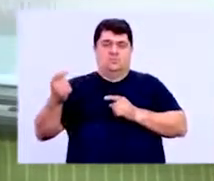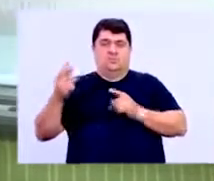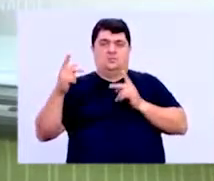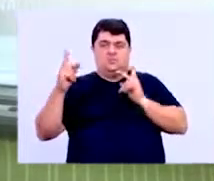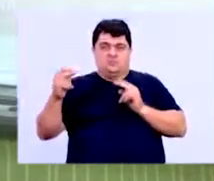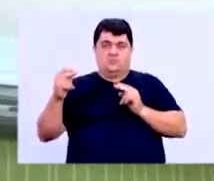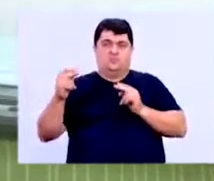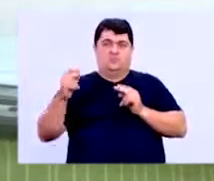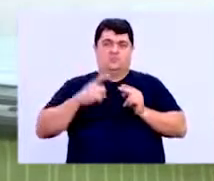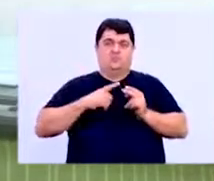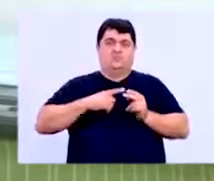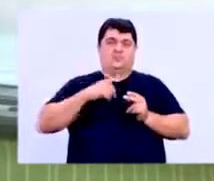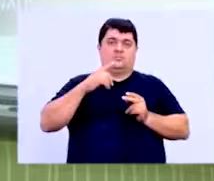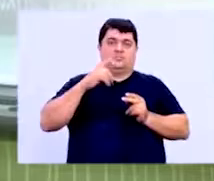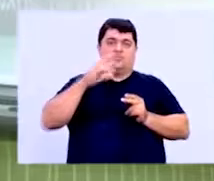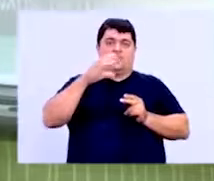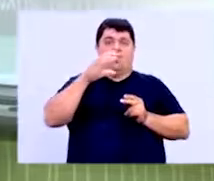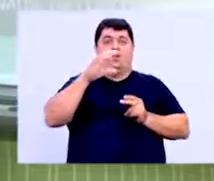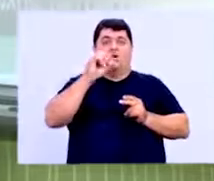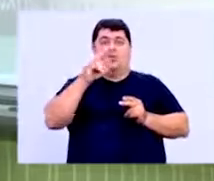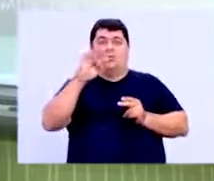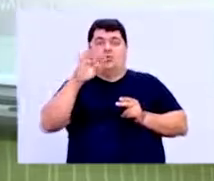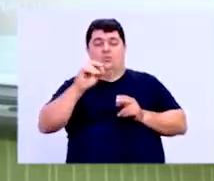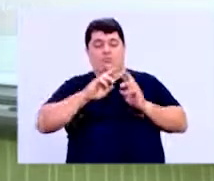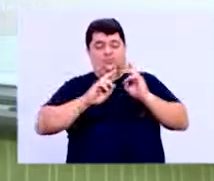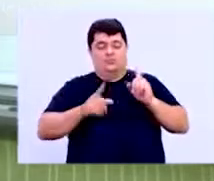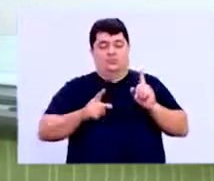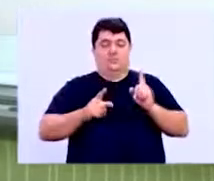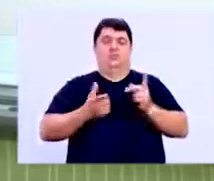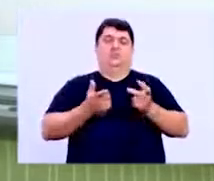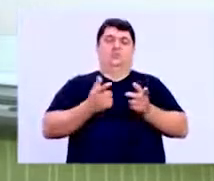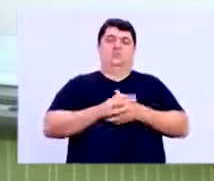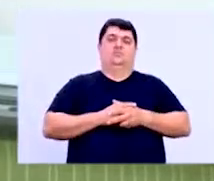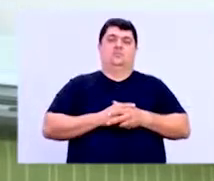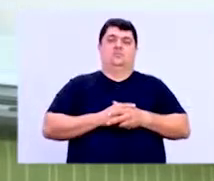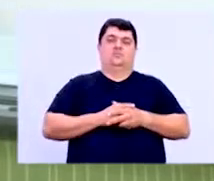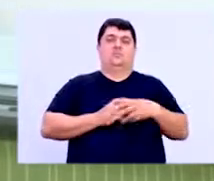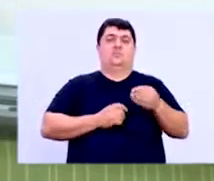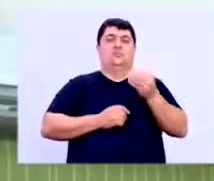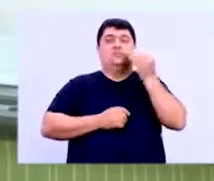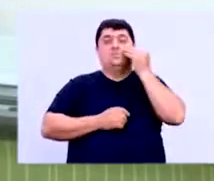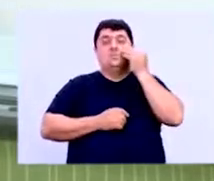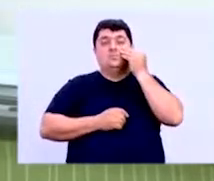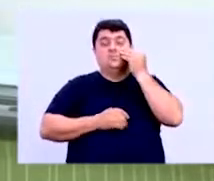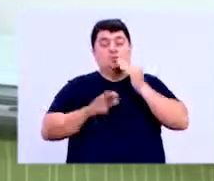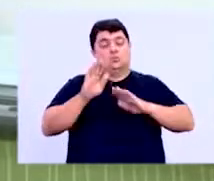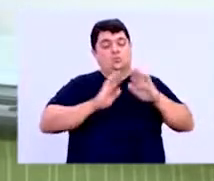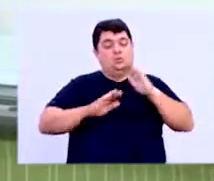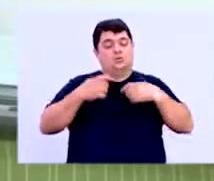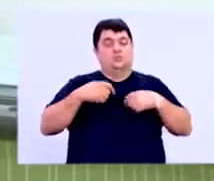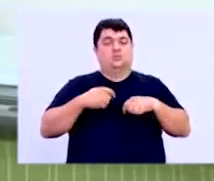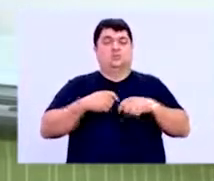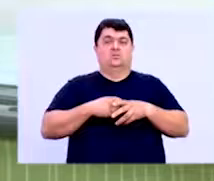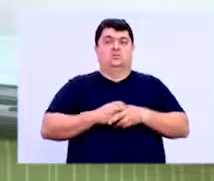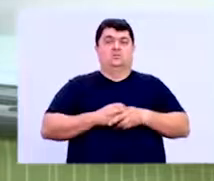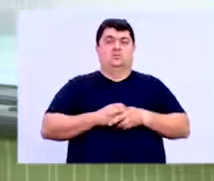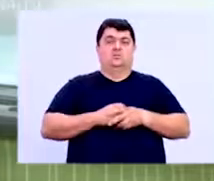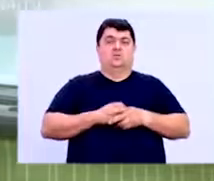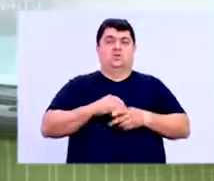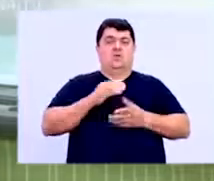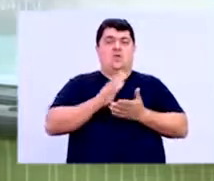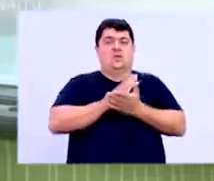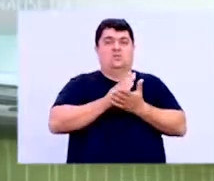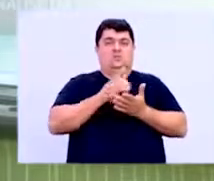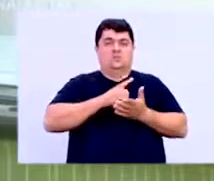praticado, os custos são diferentes daquela padaria para a sua padaria. Então, temos que ter o devido cuidado. Às vezes, os preços podem